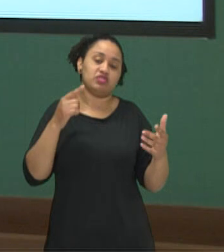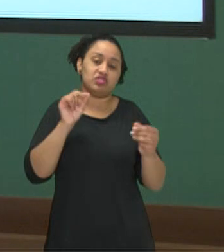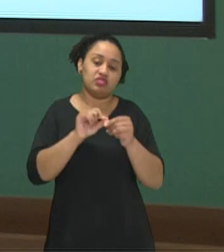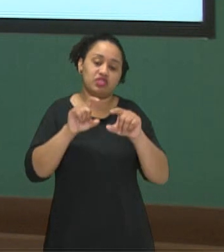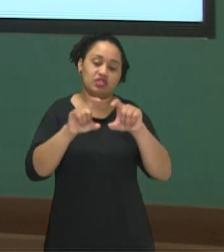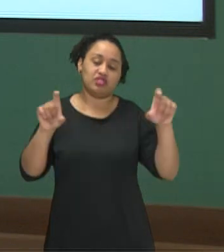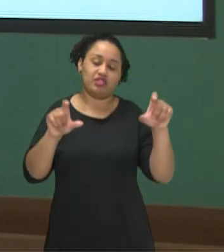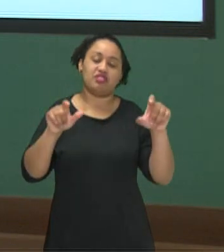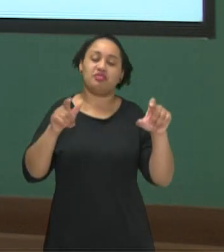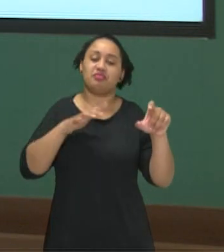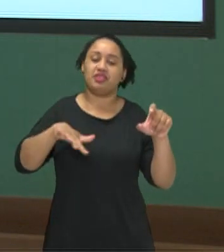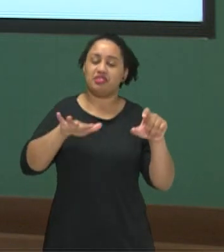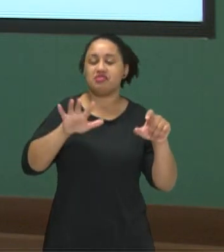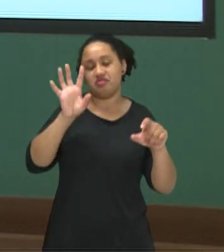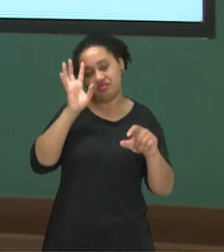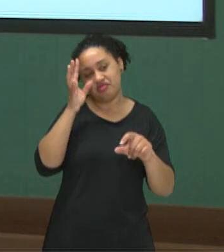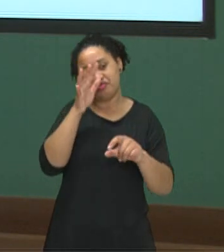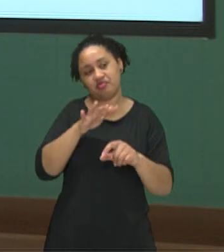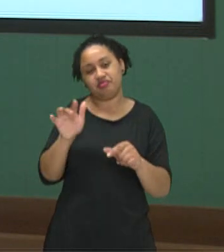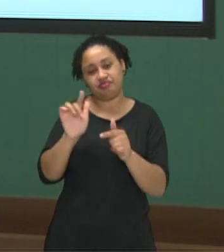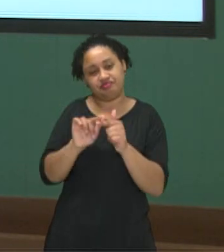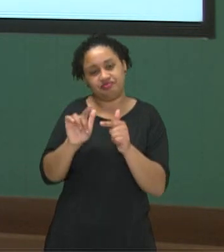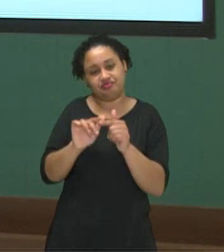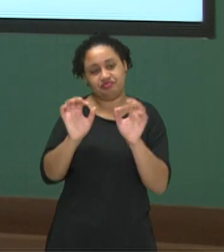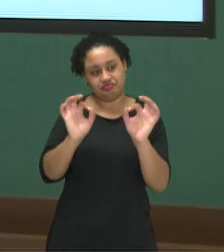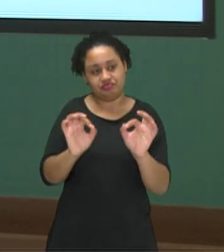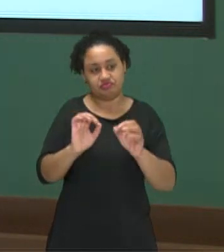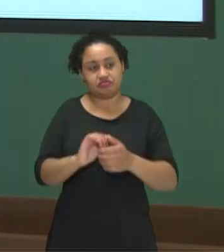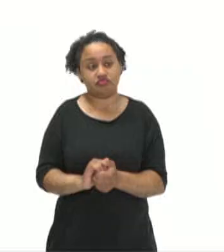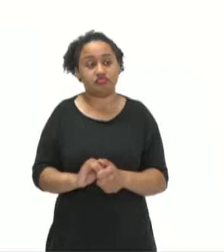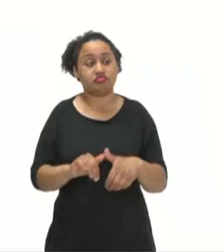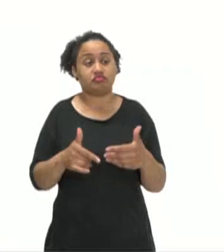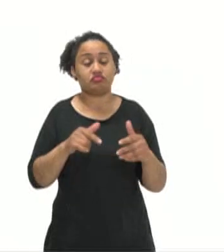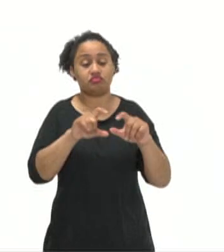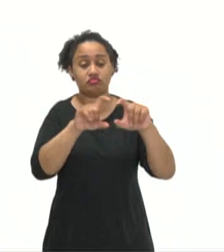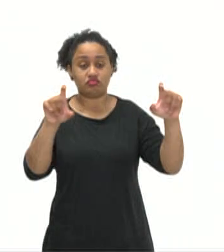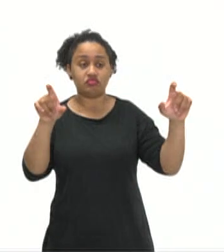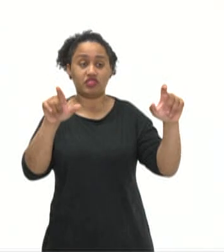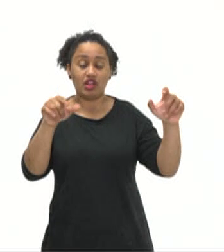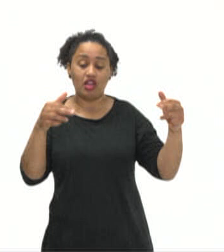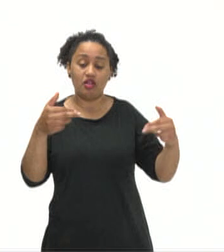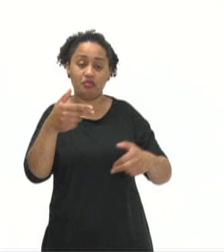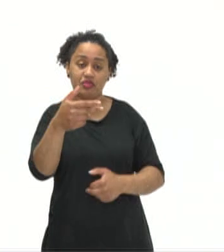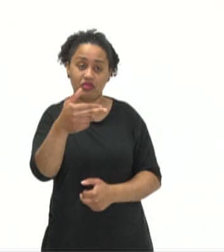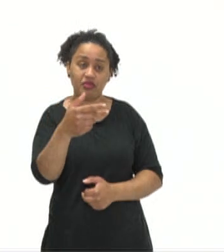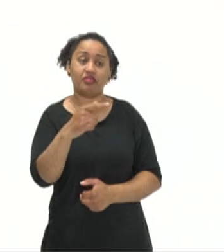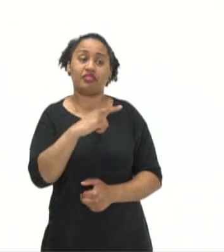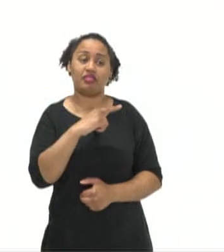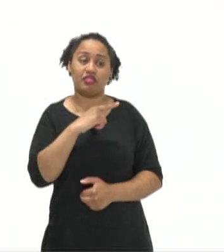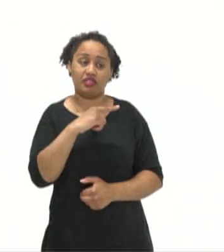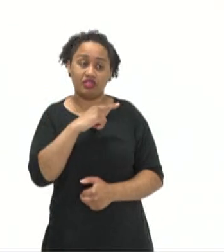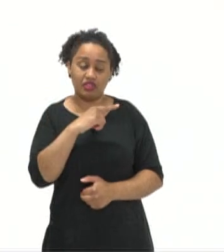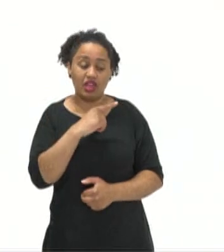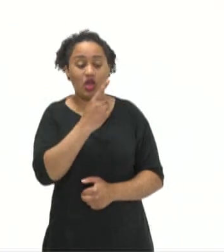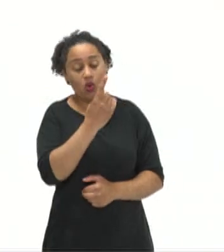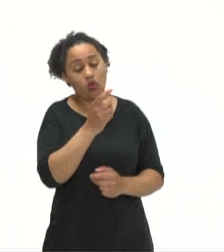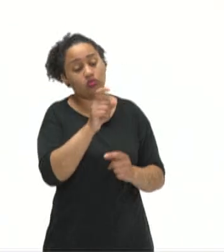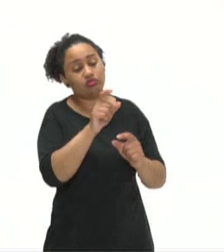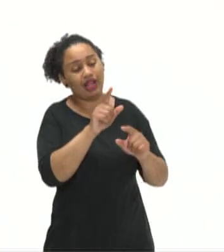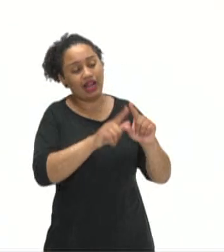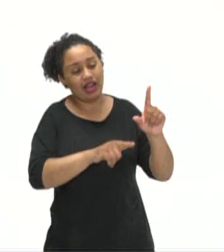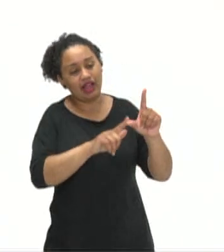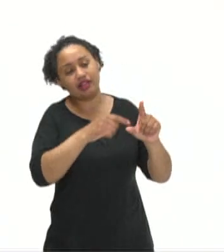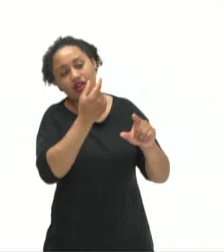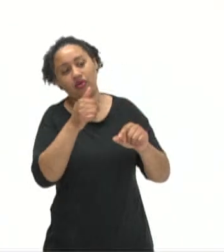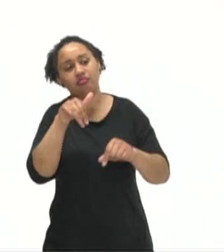resolver uma situação problema, ok? Uma equação é uma igualdade que apresenta uma ou mais incógnitas.